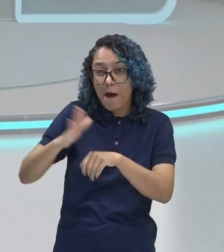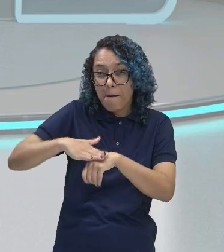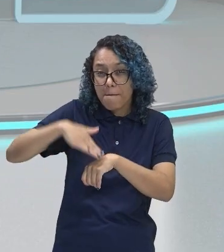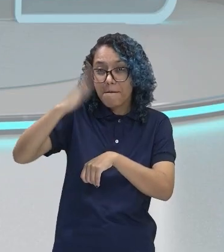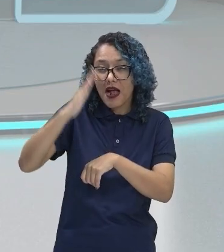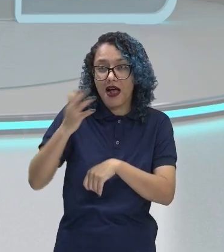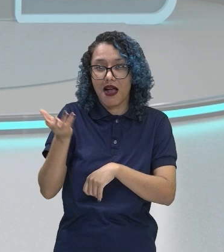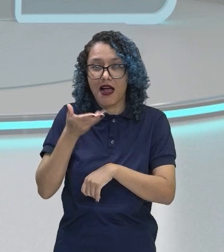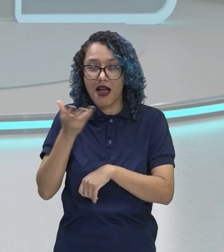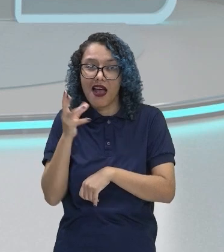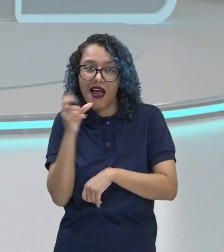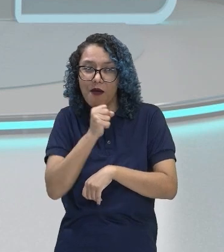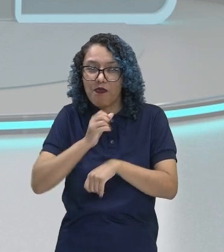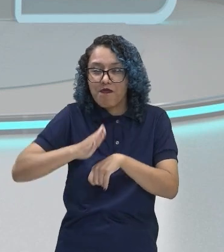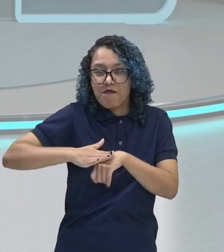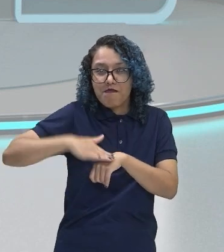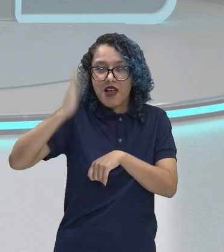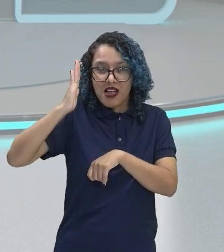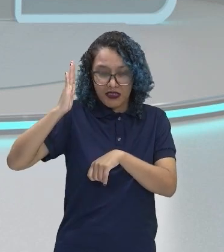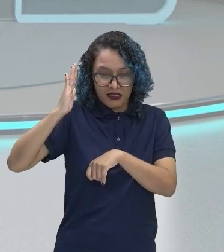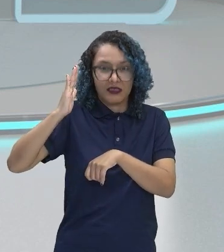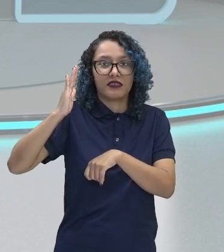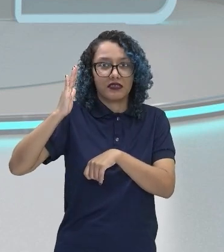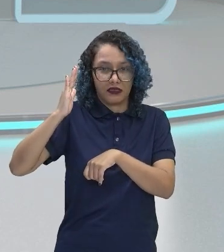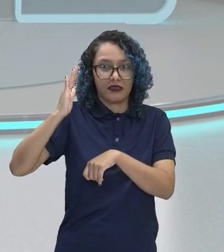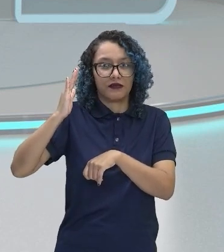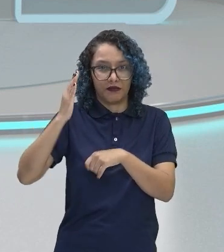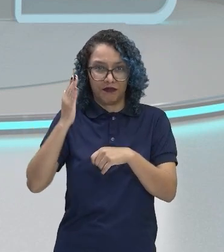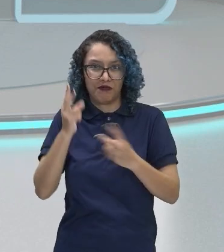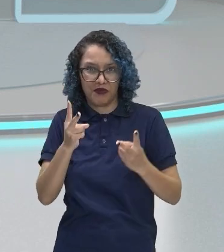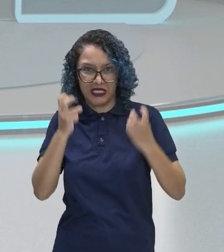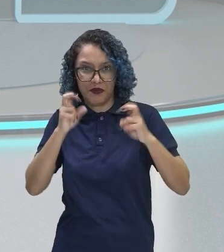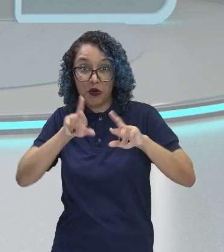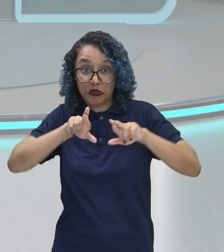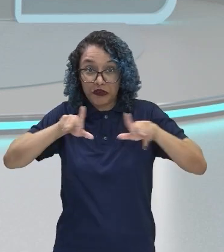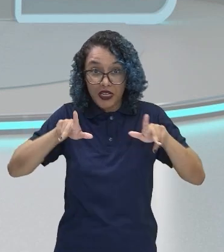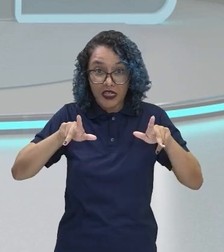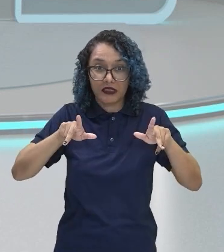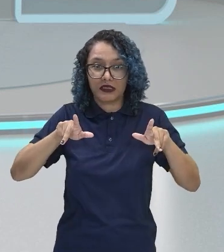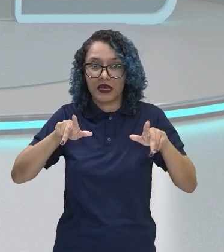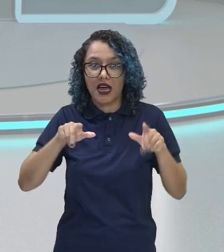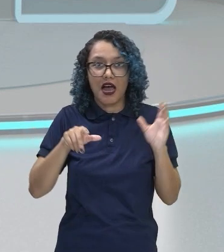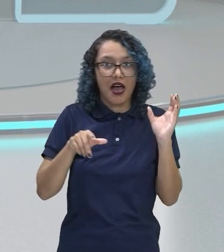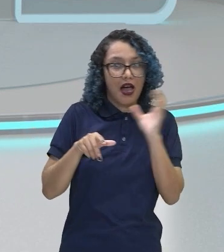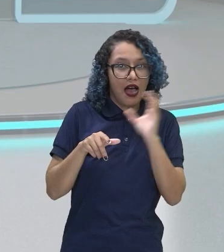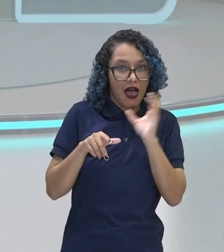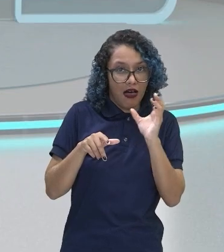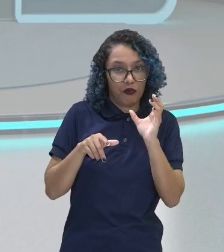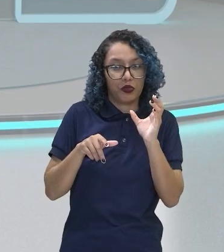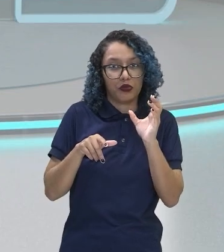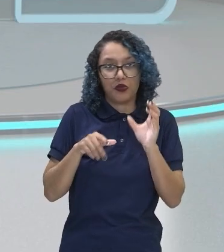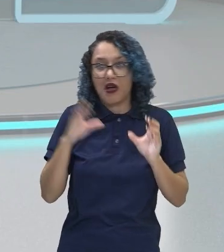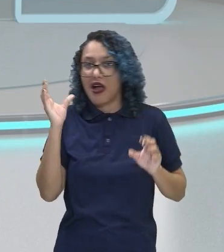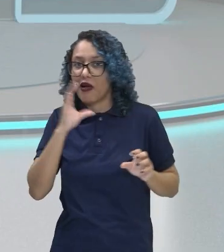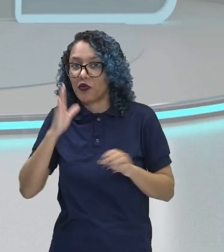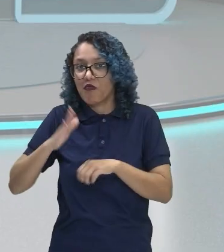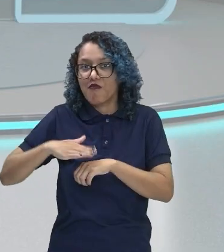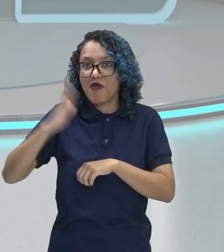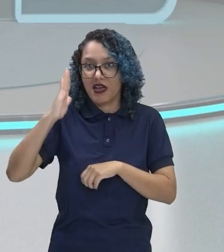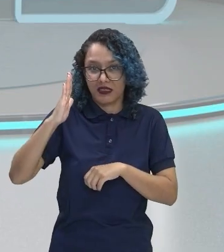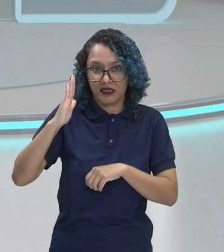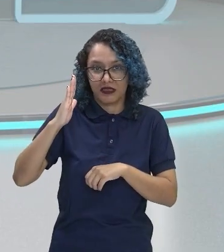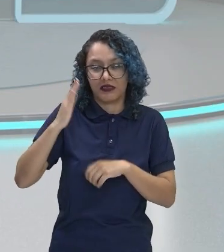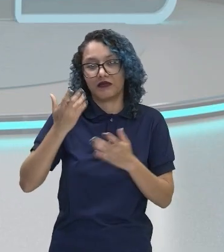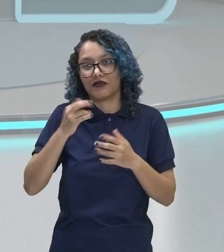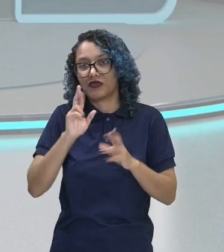Fast, rápido, fastest, mais rápido. Aquele que é o mais rápido quando, claro, me referindo aí a um animal, a